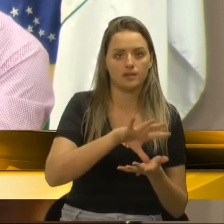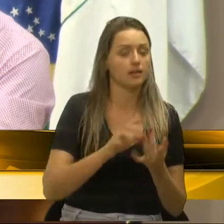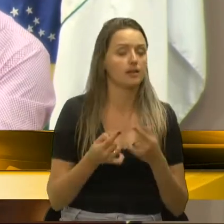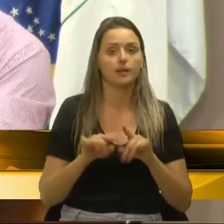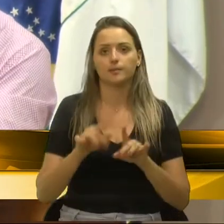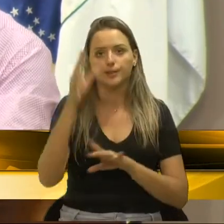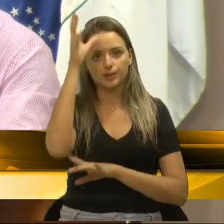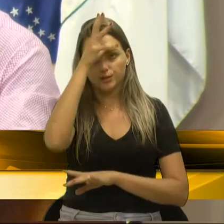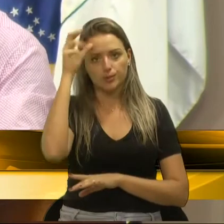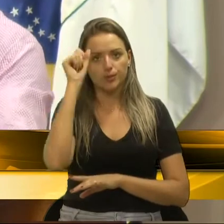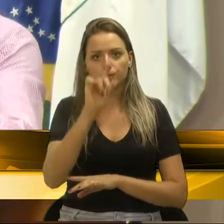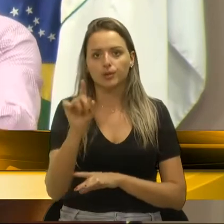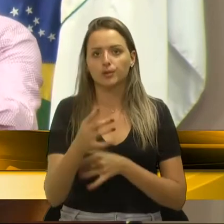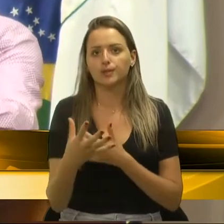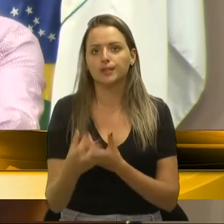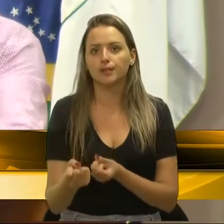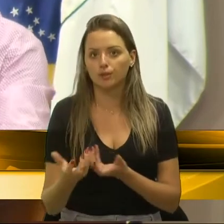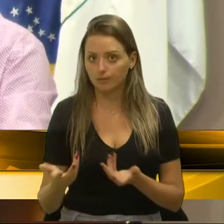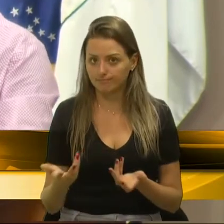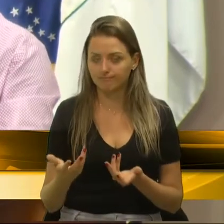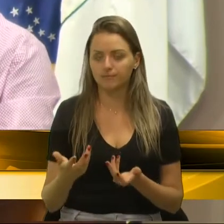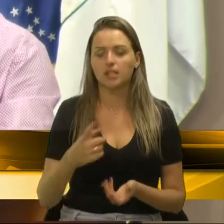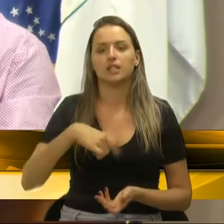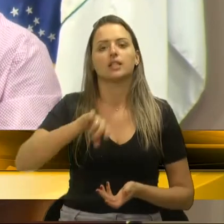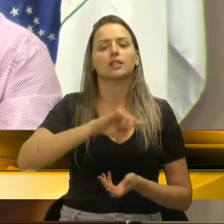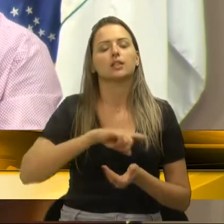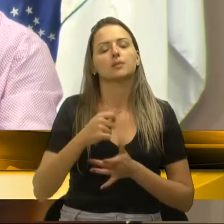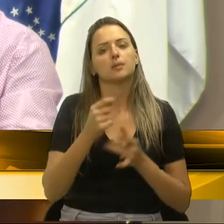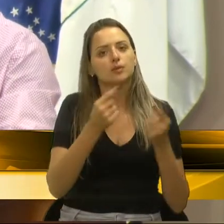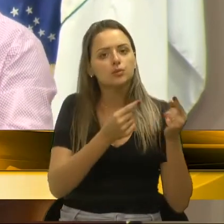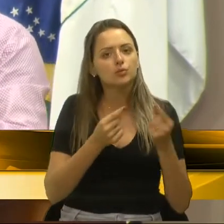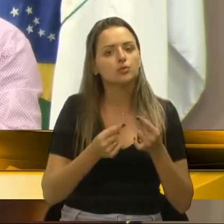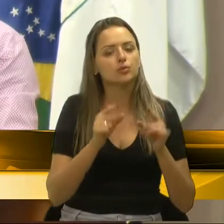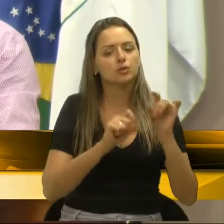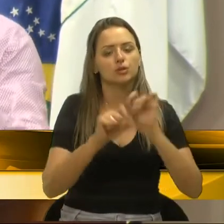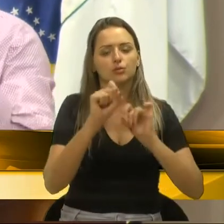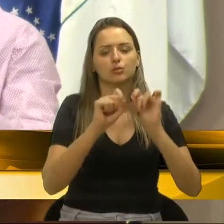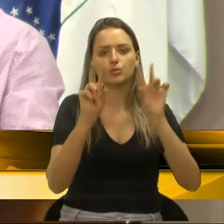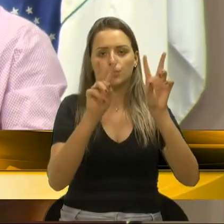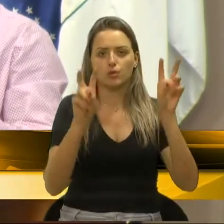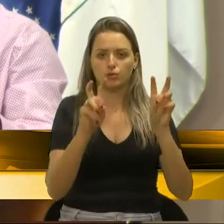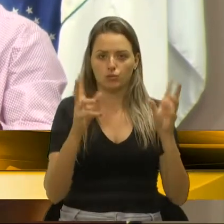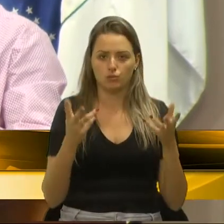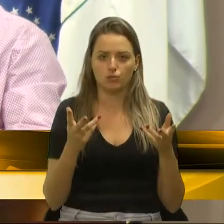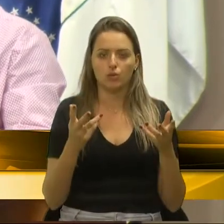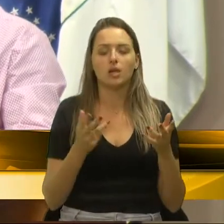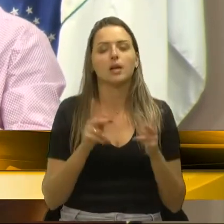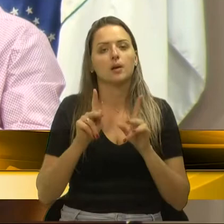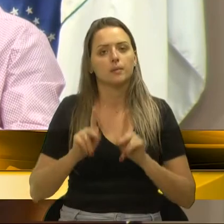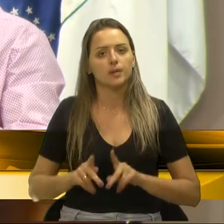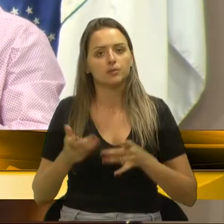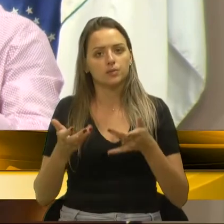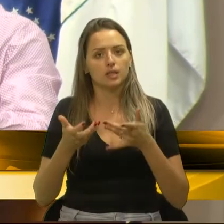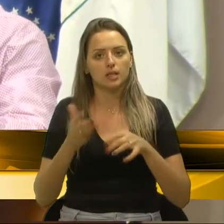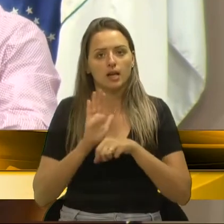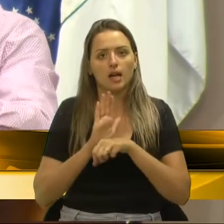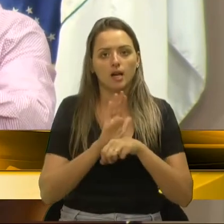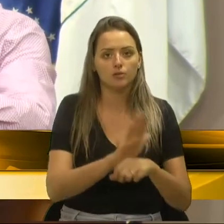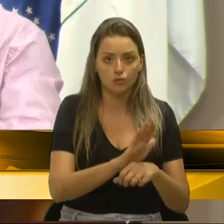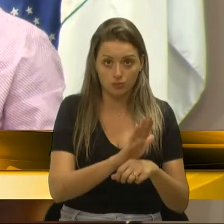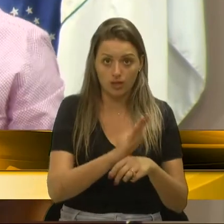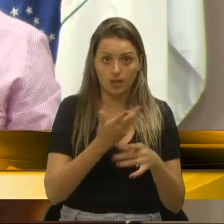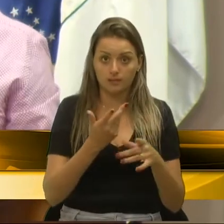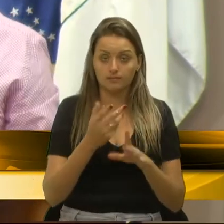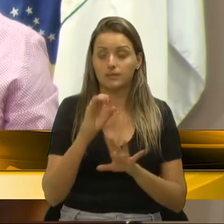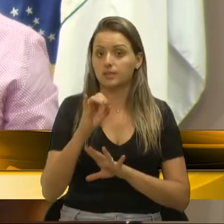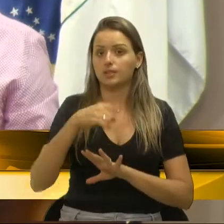aceitou. Então precisamos colocar isso no papel. Aquelas pessoas que querem contribuir, vamos, se